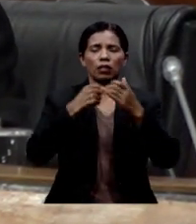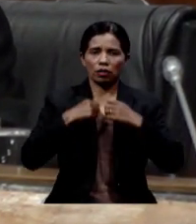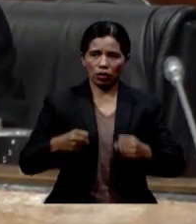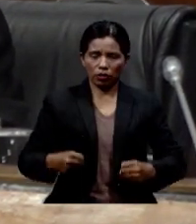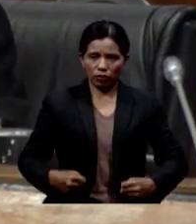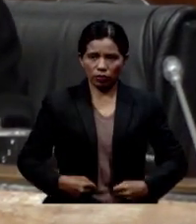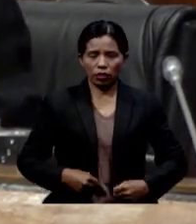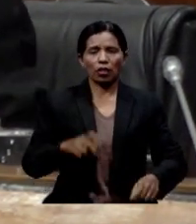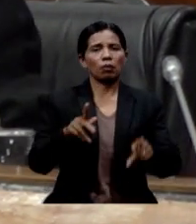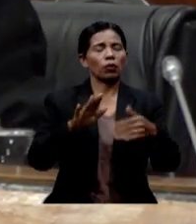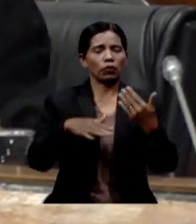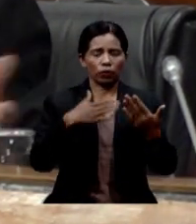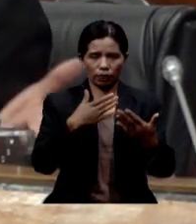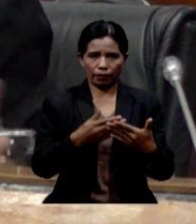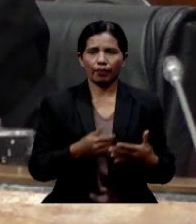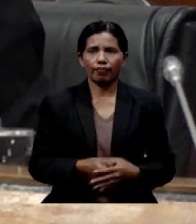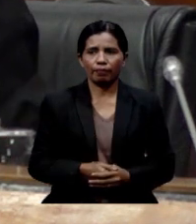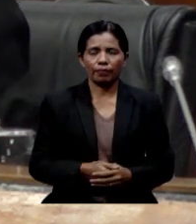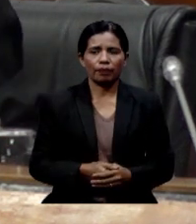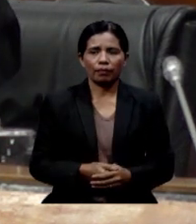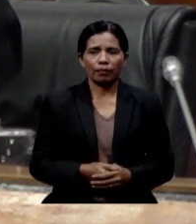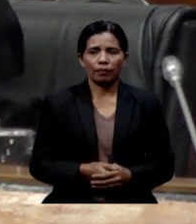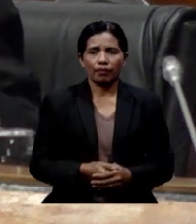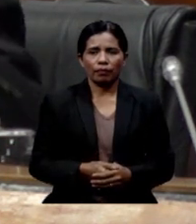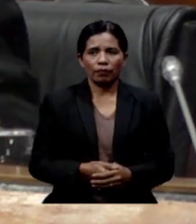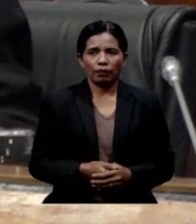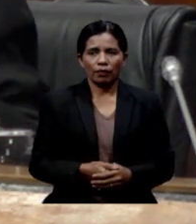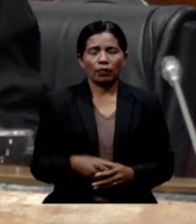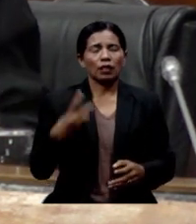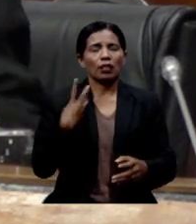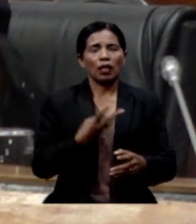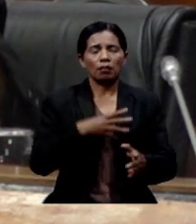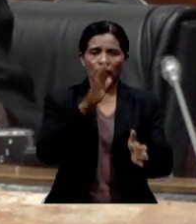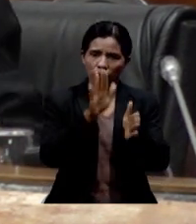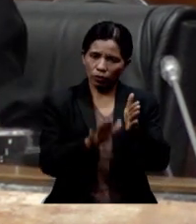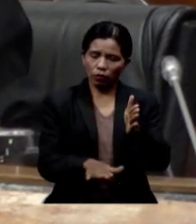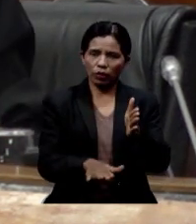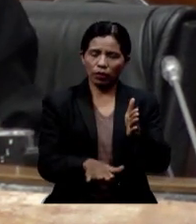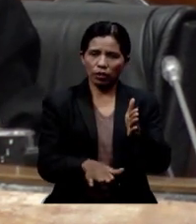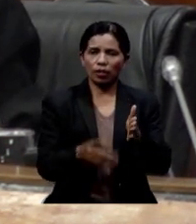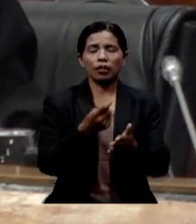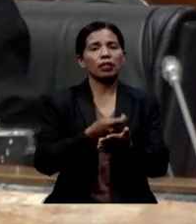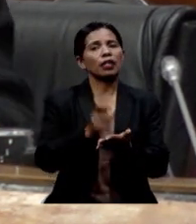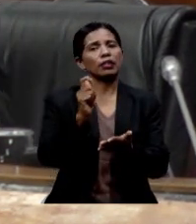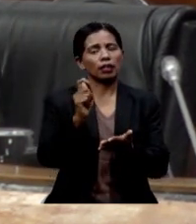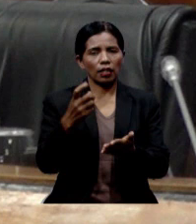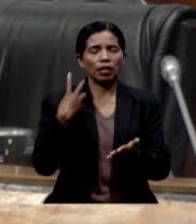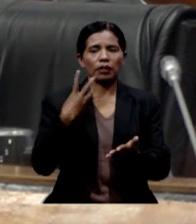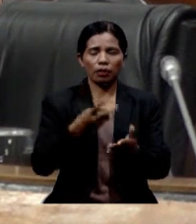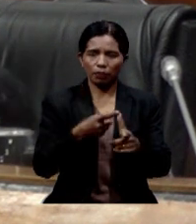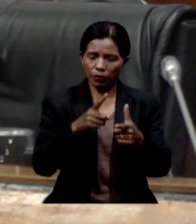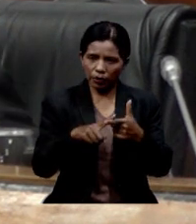O povo não toma. Nem é. A minha tontia, a minha latum, mas